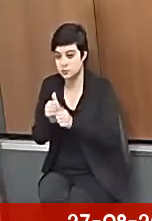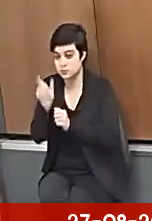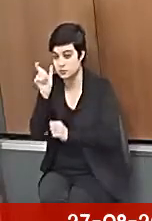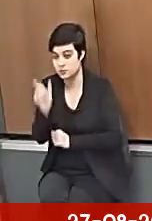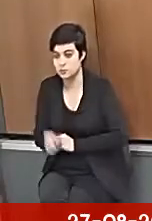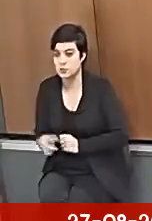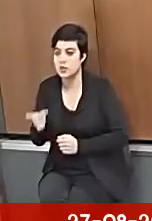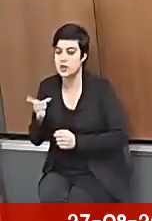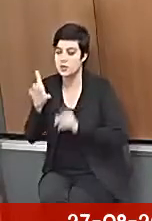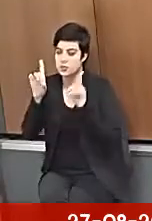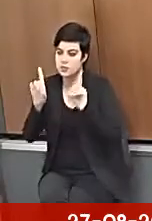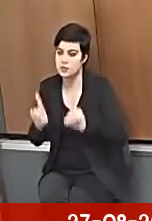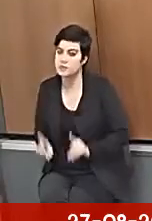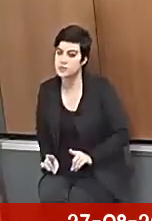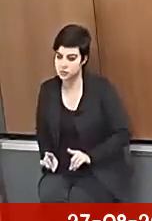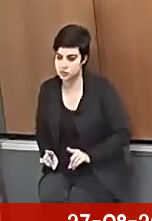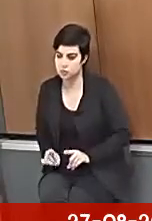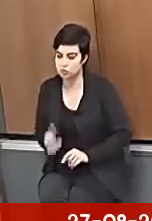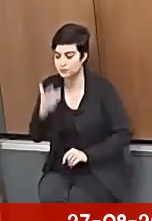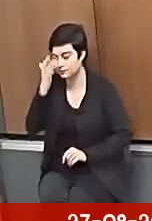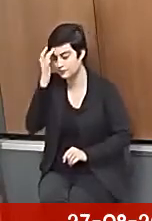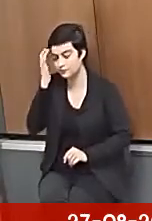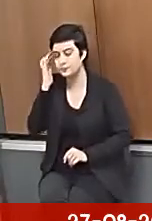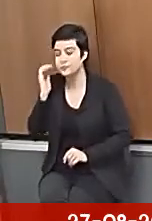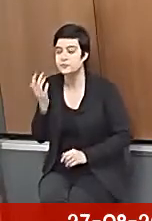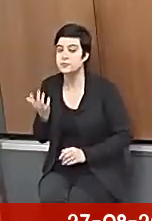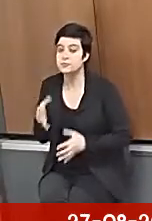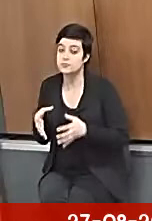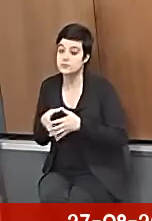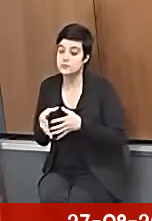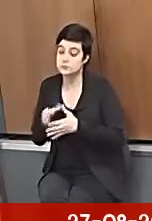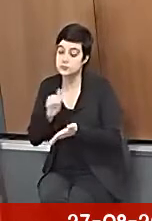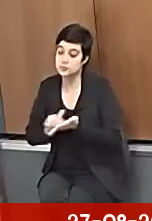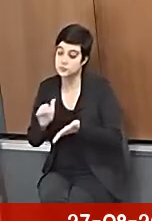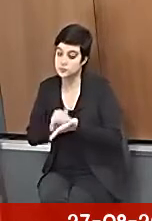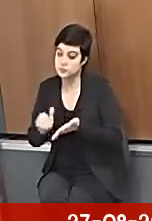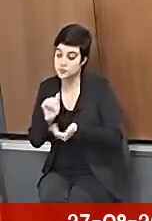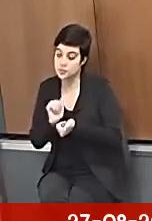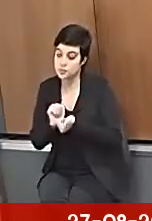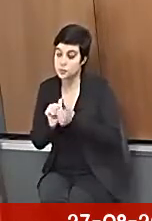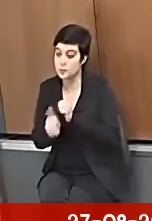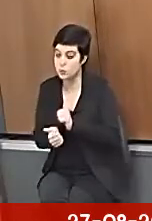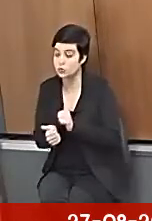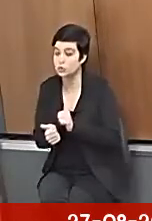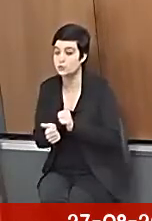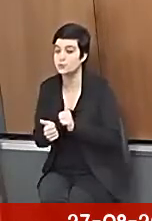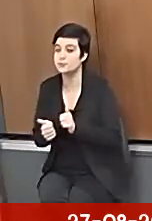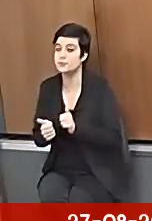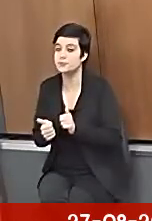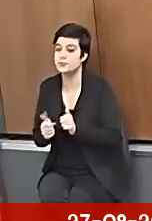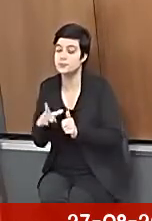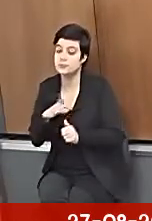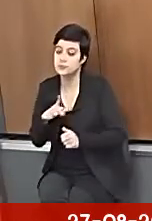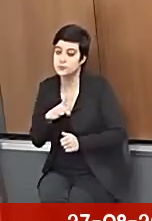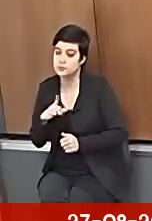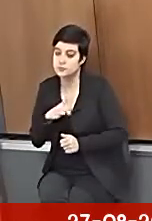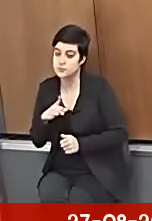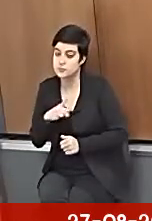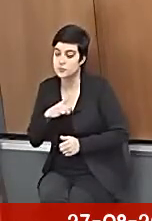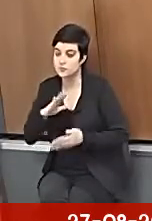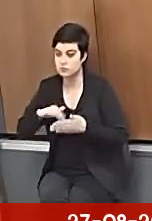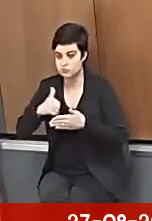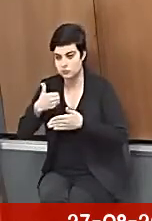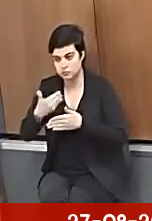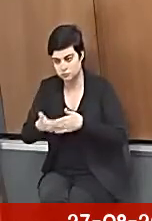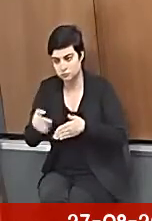deficiência a secretaria de esporte de de belo horizonte da municipal ela tem alguns calendário a gente é convidado